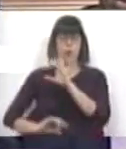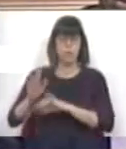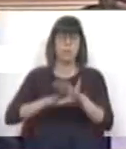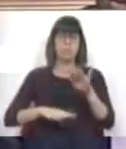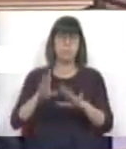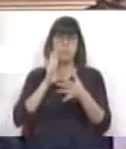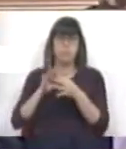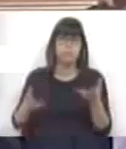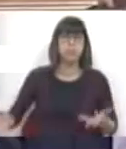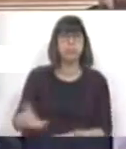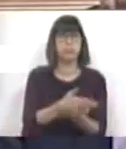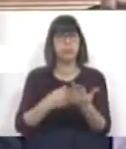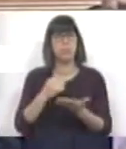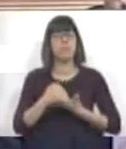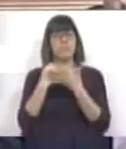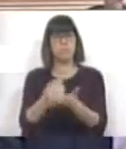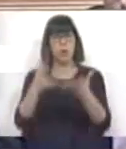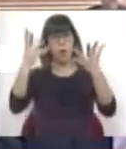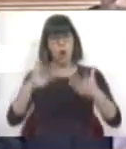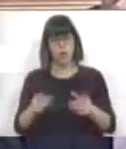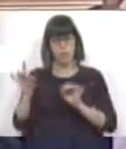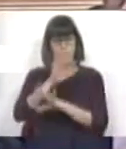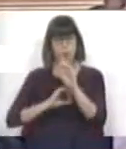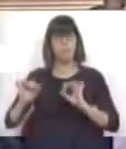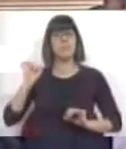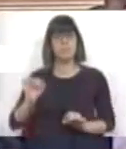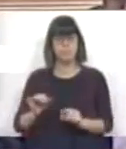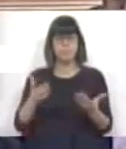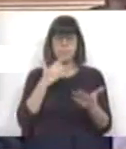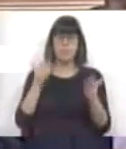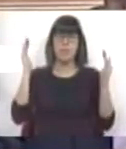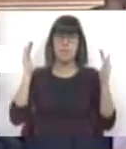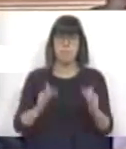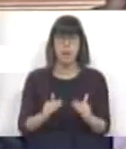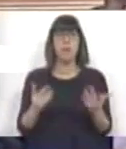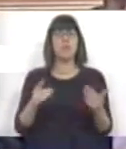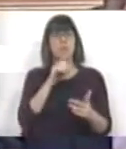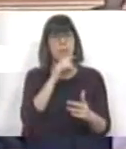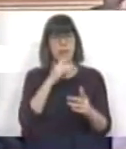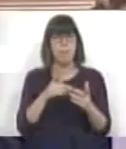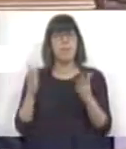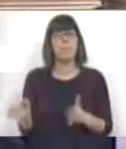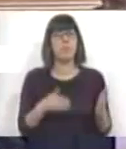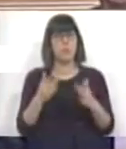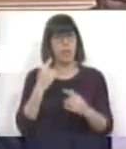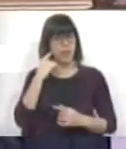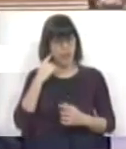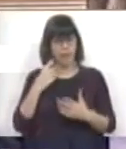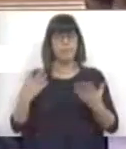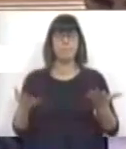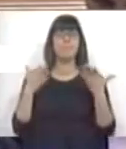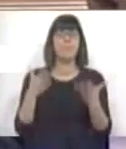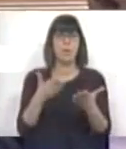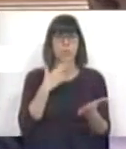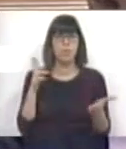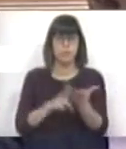uma ação concertada, suportada pelo Orçamento Comunitário, para a diminuição seletiva da capacidade de produção instalada e